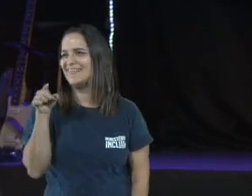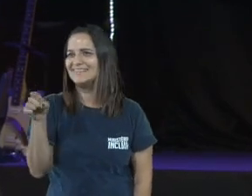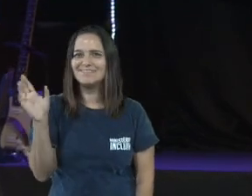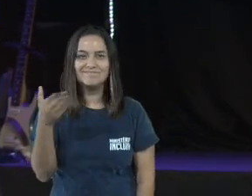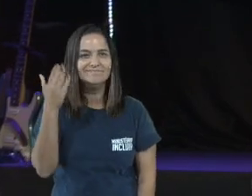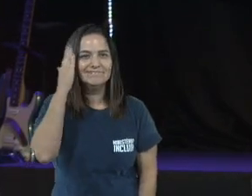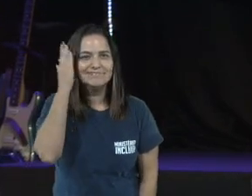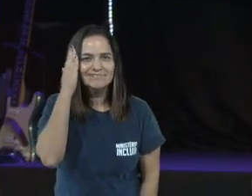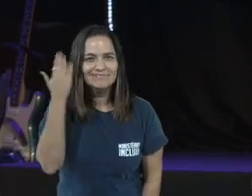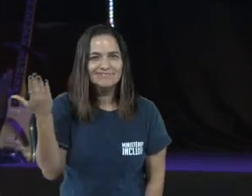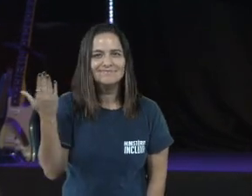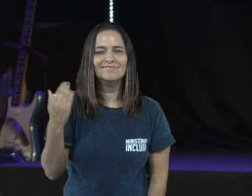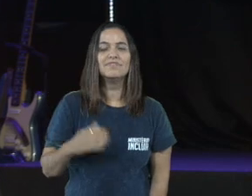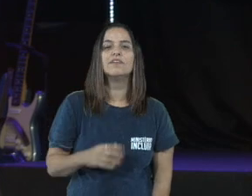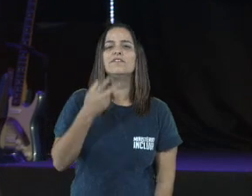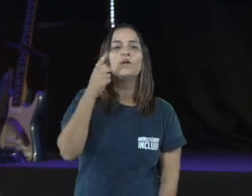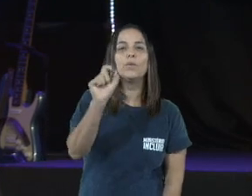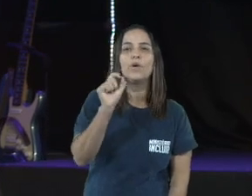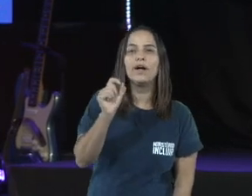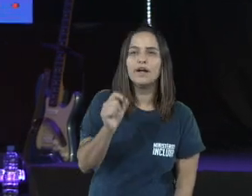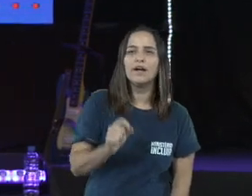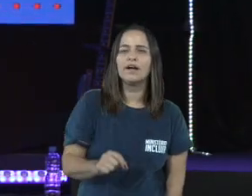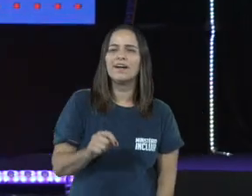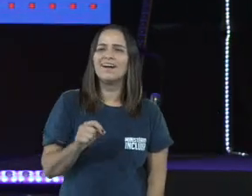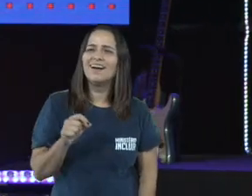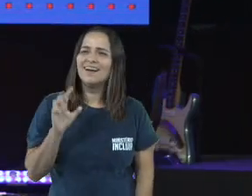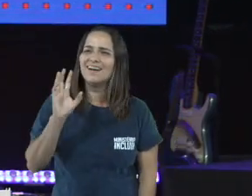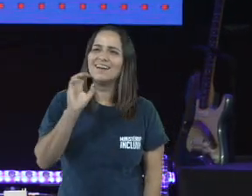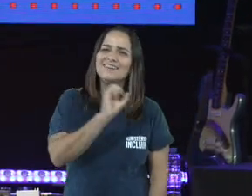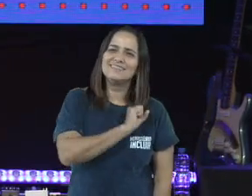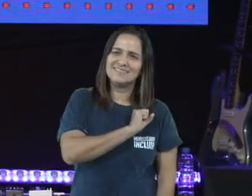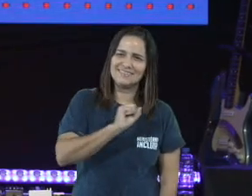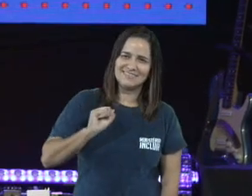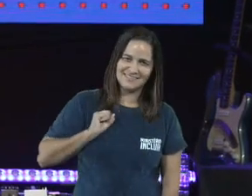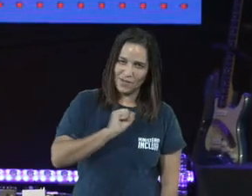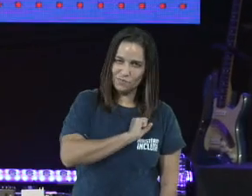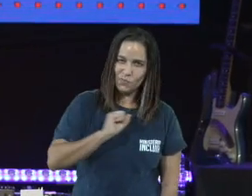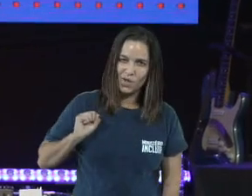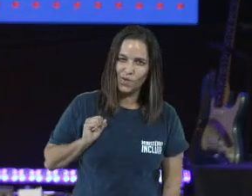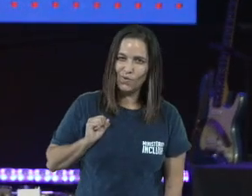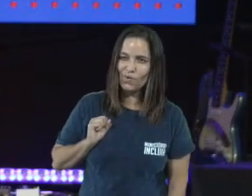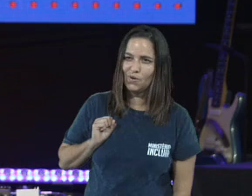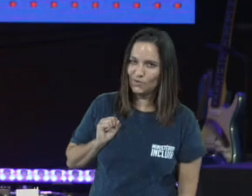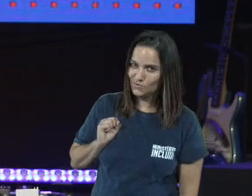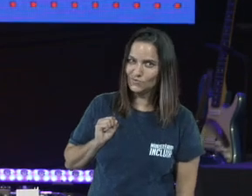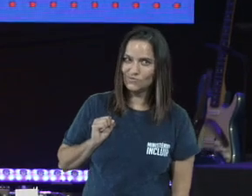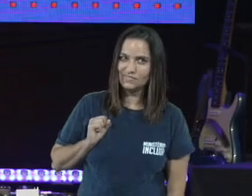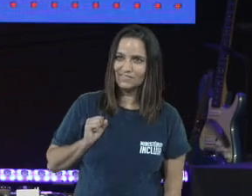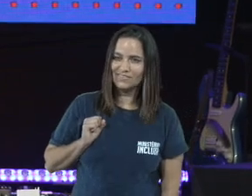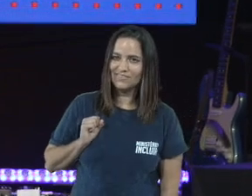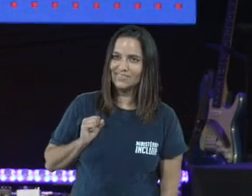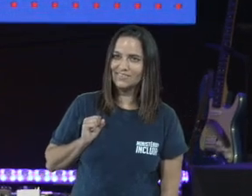cara eu não olho aparece olho coração o Samuel eu tomo passado aqui na cara não é